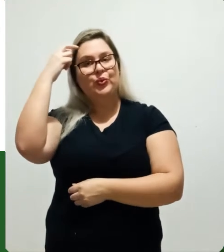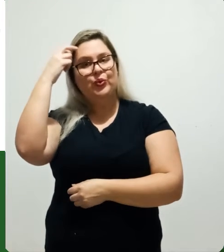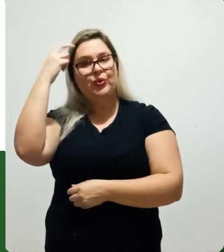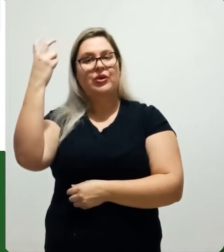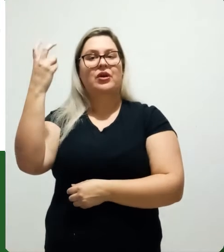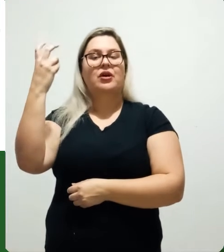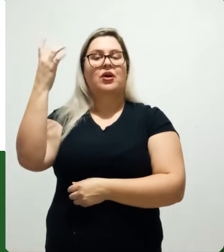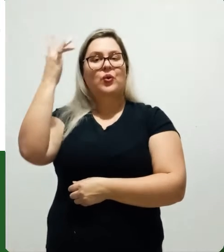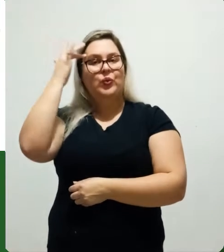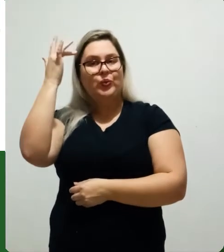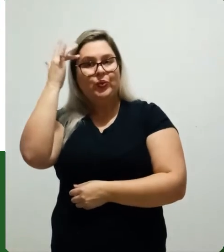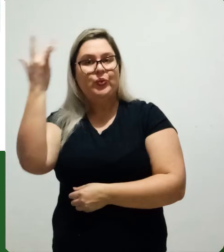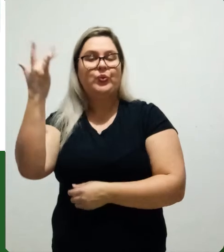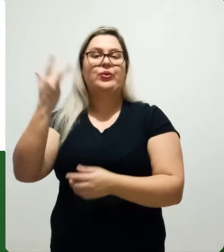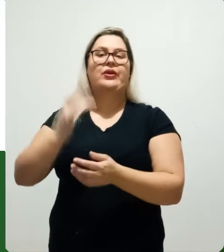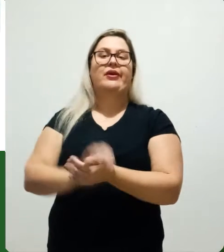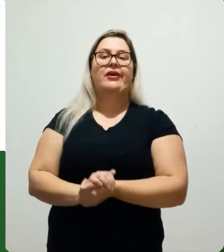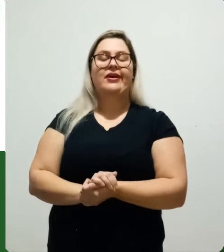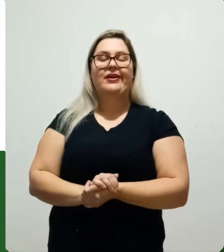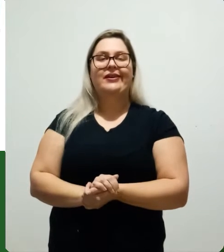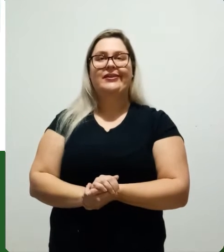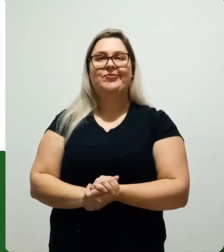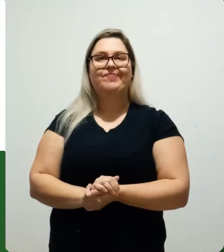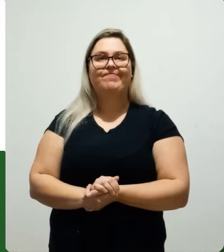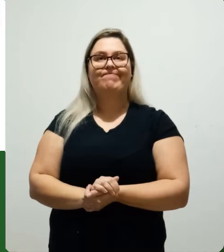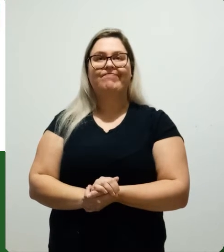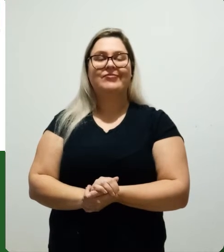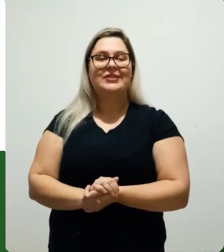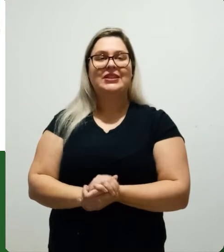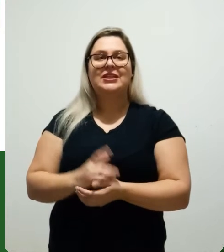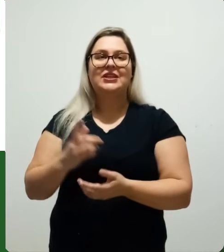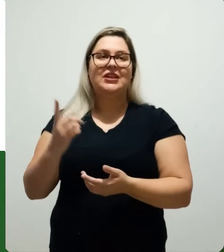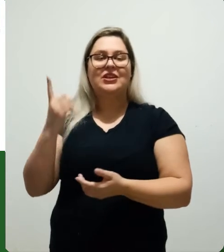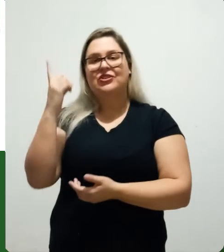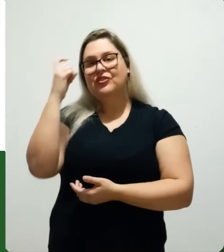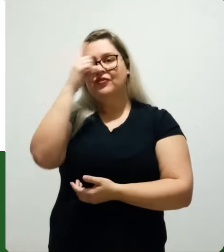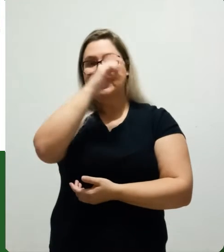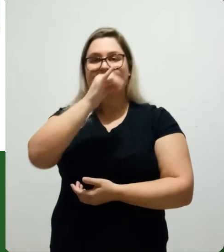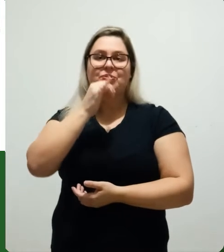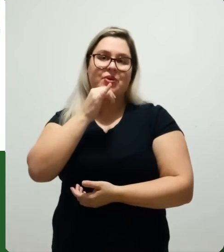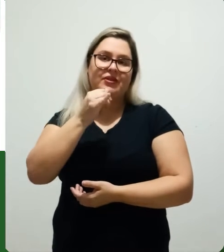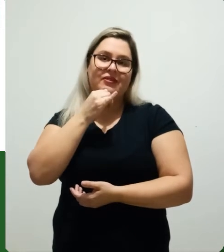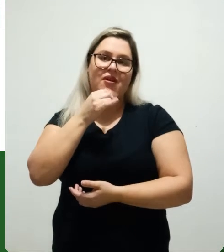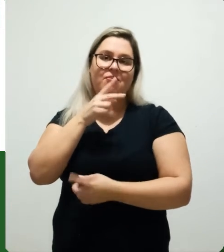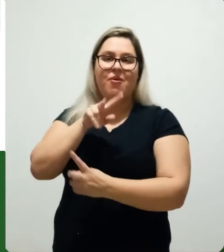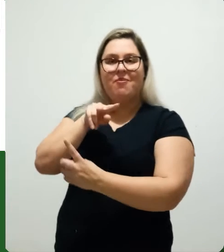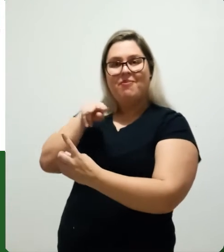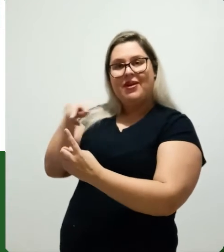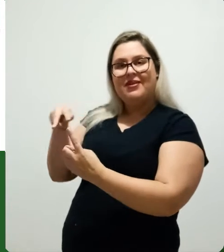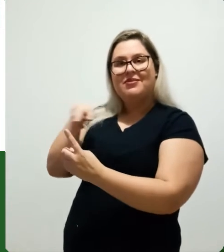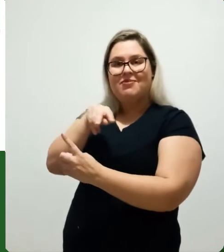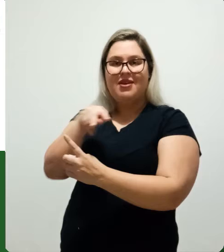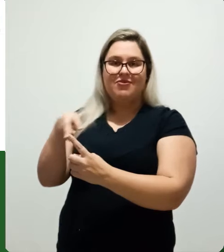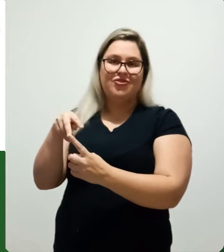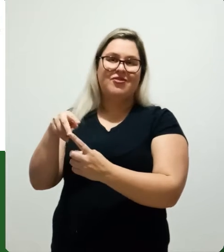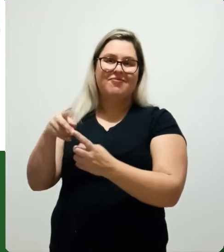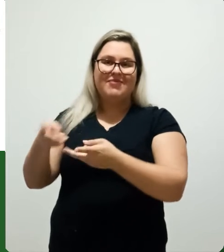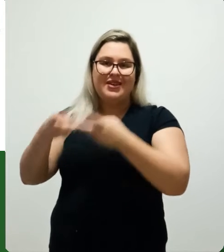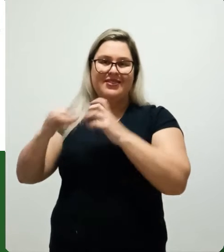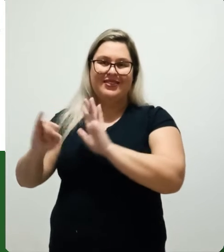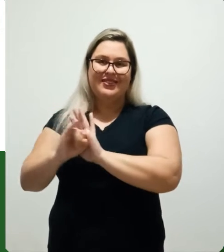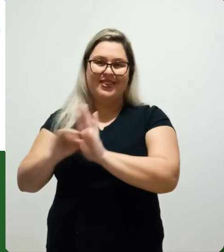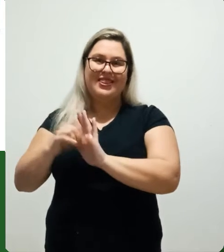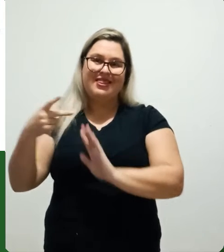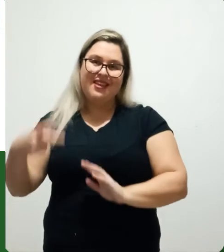atrasados culturalmente, de feições mais rudes, mas isso a gente é difícil de você, depende muito do olhar de fora, não é da